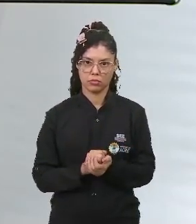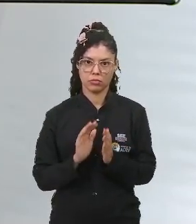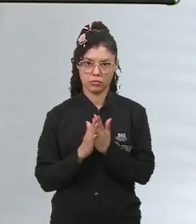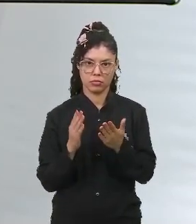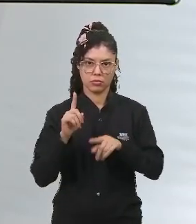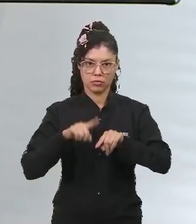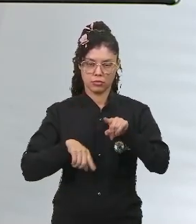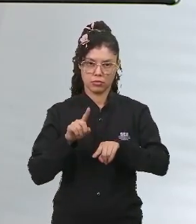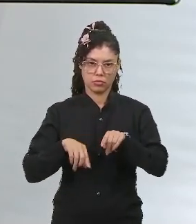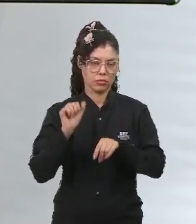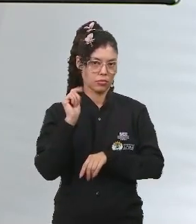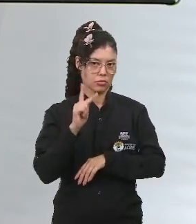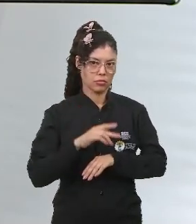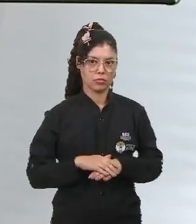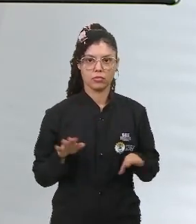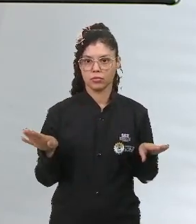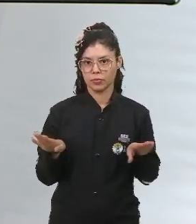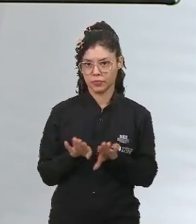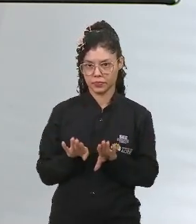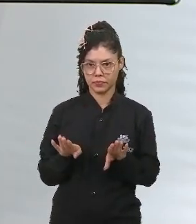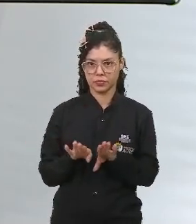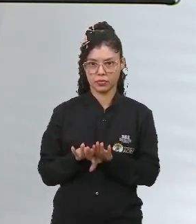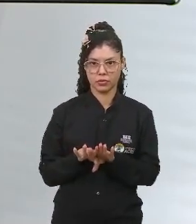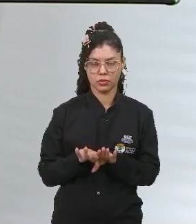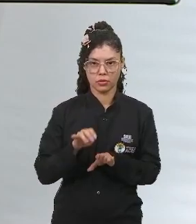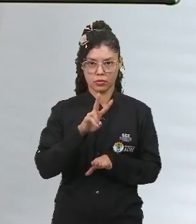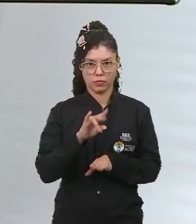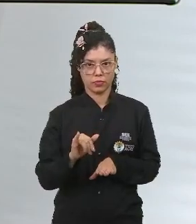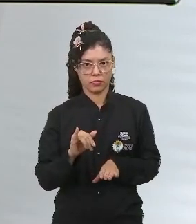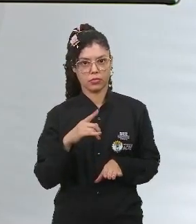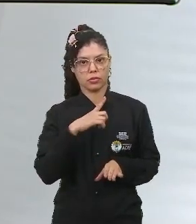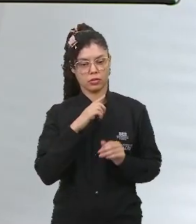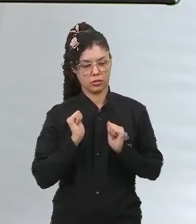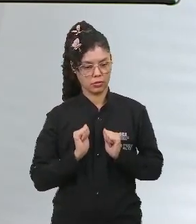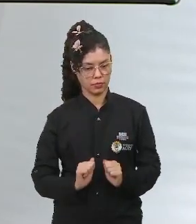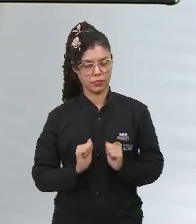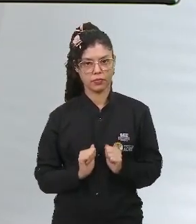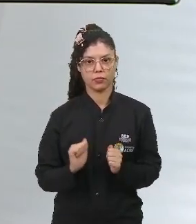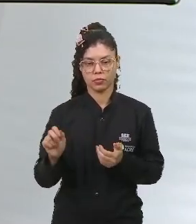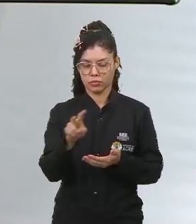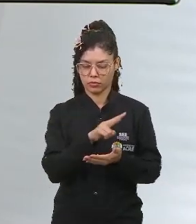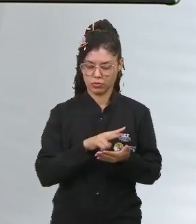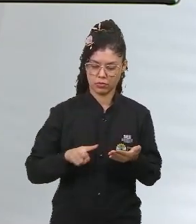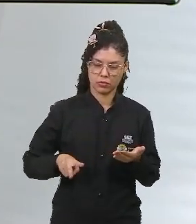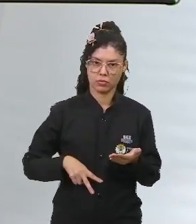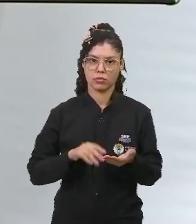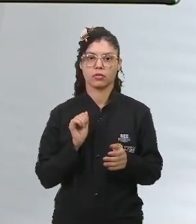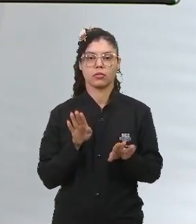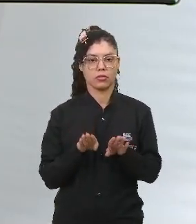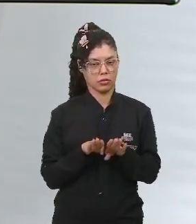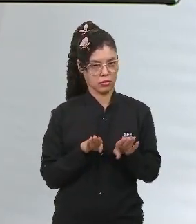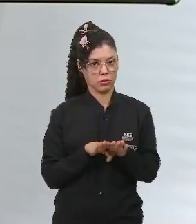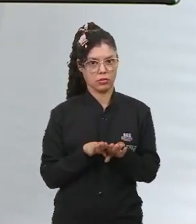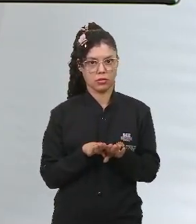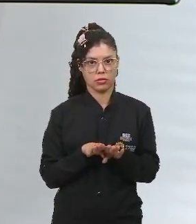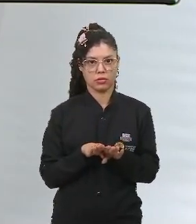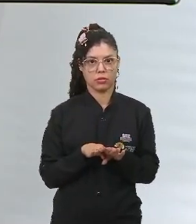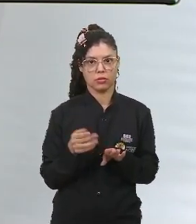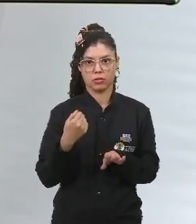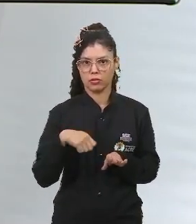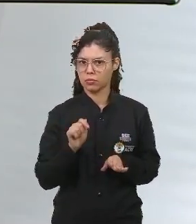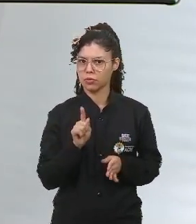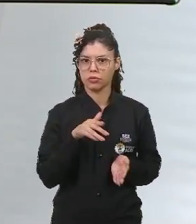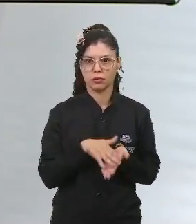desse material, certo? Que também está na plataforma, que pode ler online também, sem necessidade de